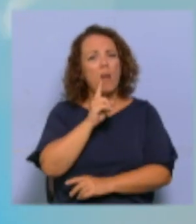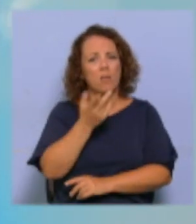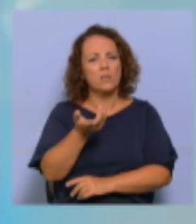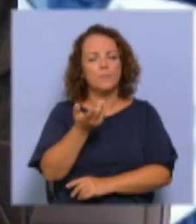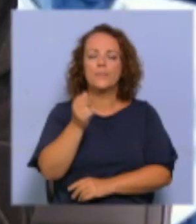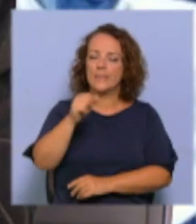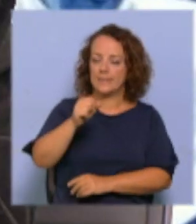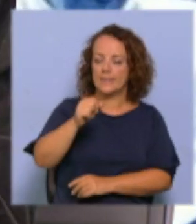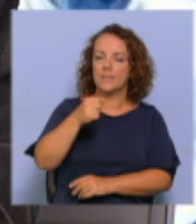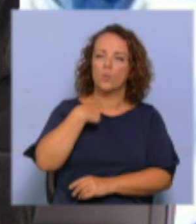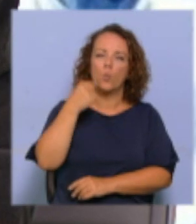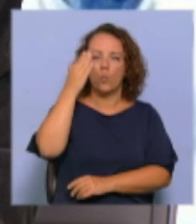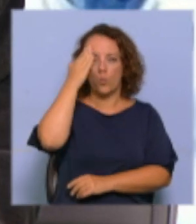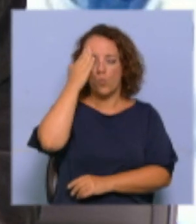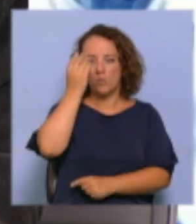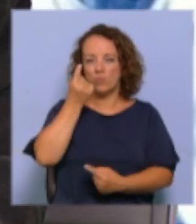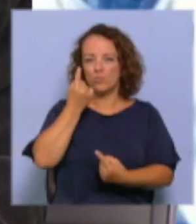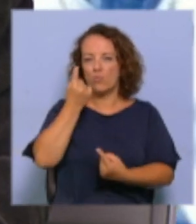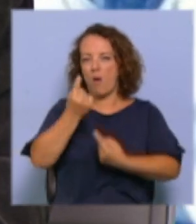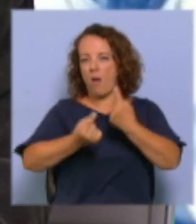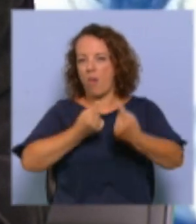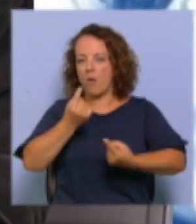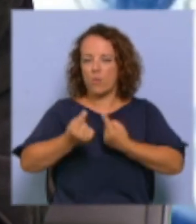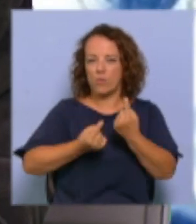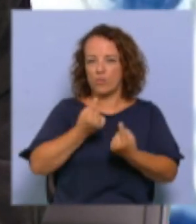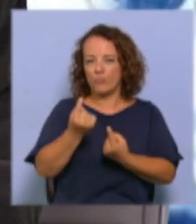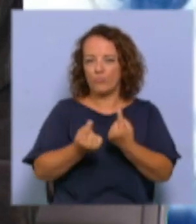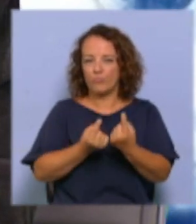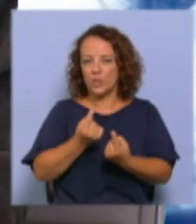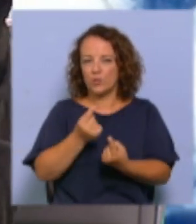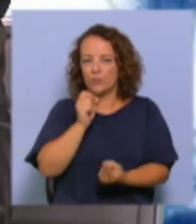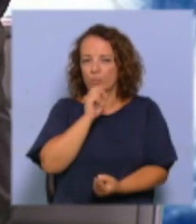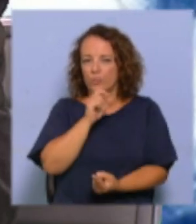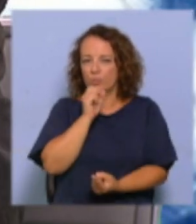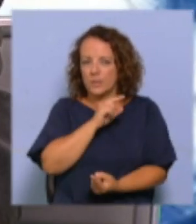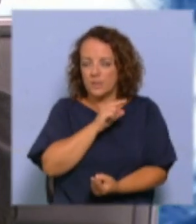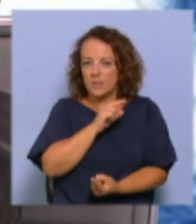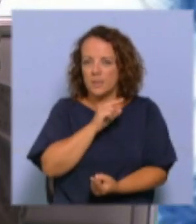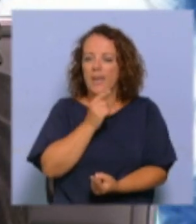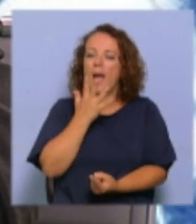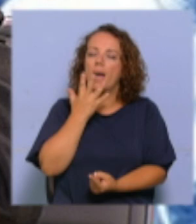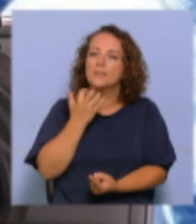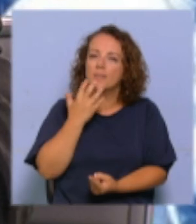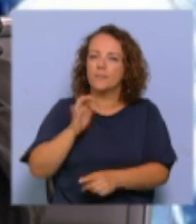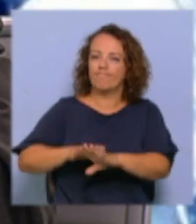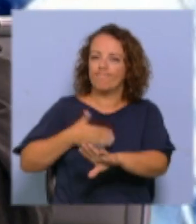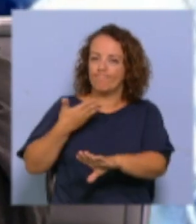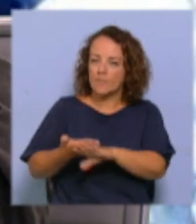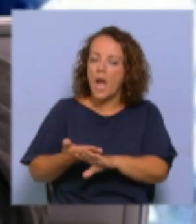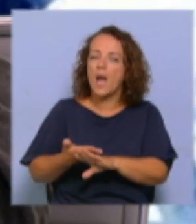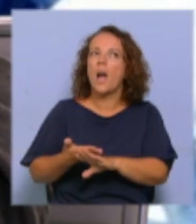poderia ter, em algumas circunstâncias, sido um bocadinho mais ousado, mais prudente, mais